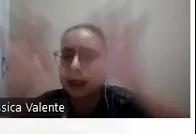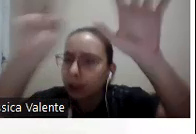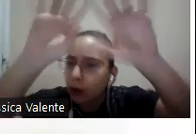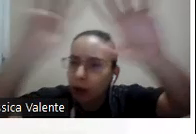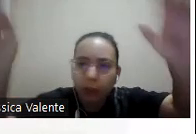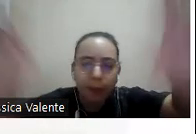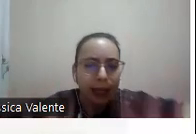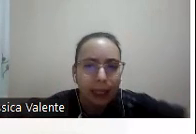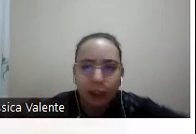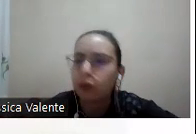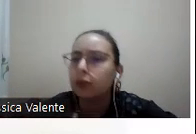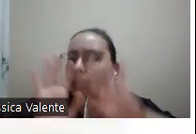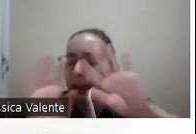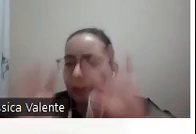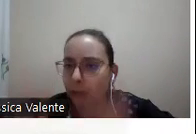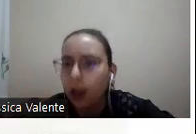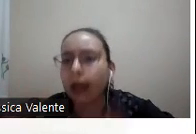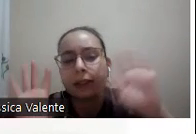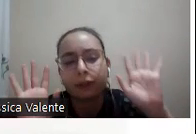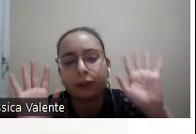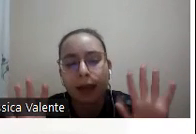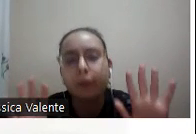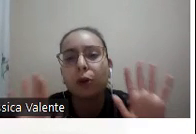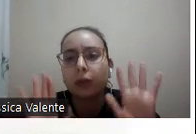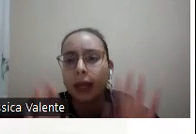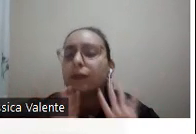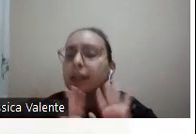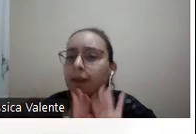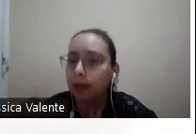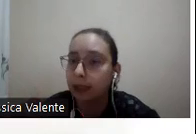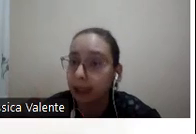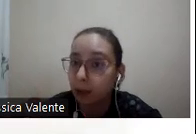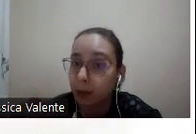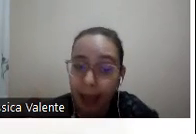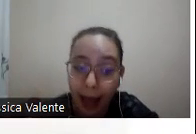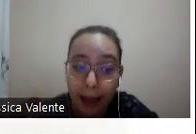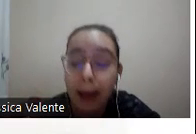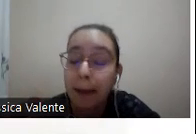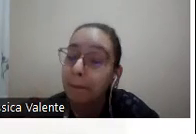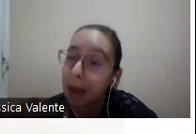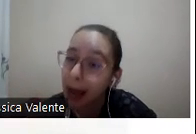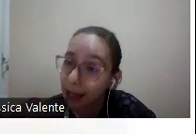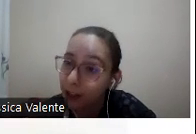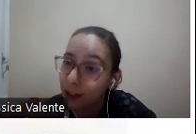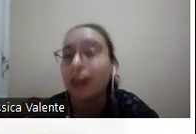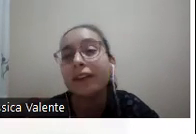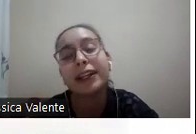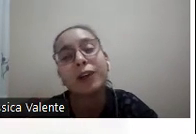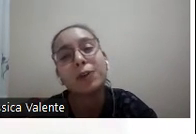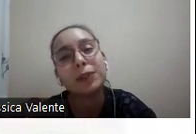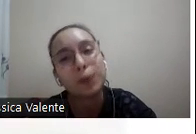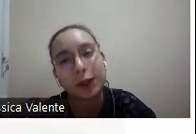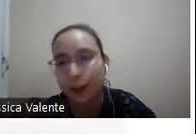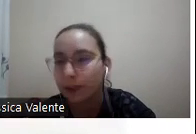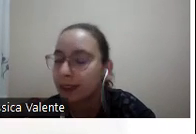Todo o Brasil, ó, todo país, onde você for, você fala português, você vai conseguir se comunicar. Mas vai